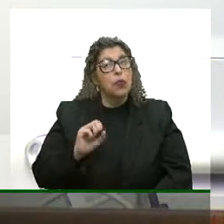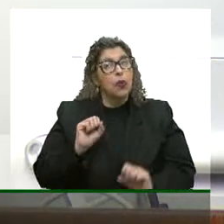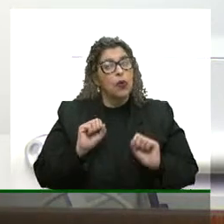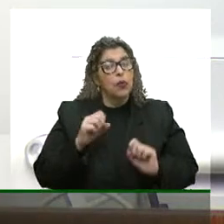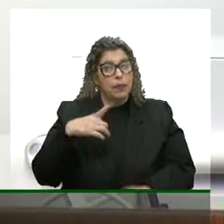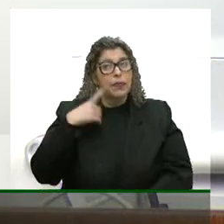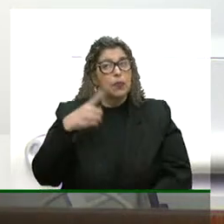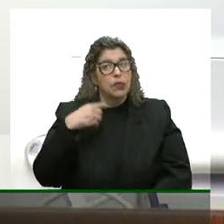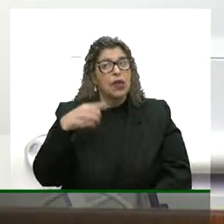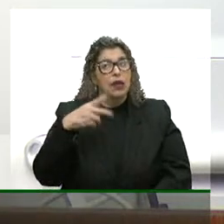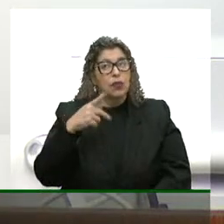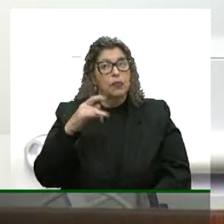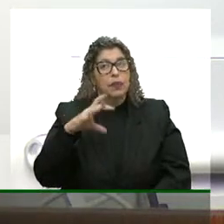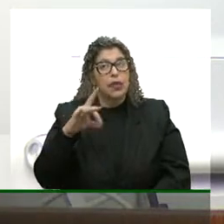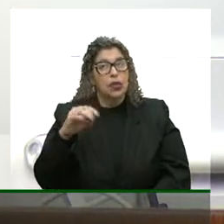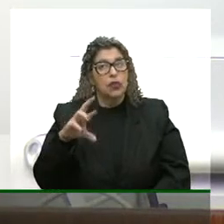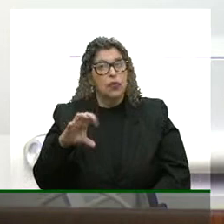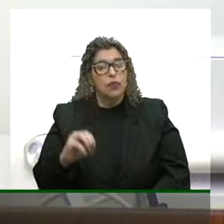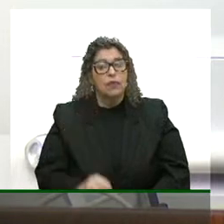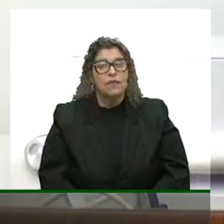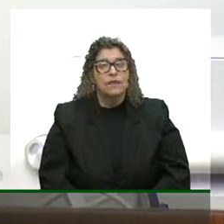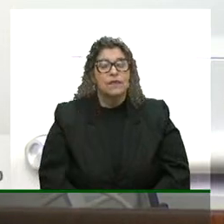Pedro Pereira.